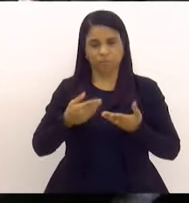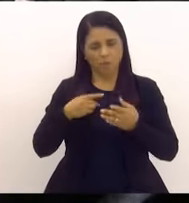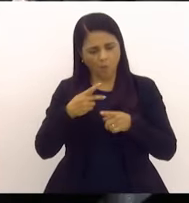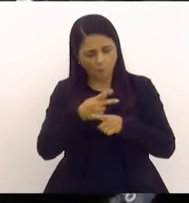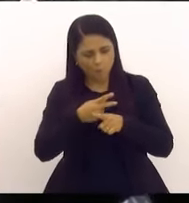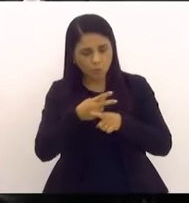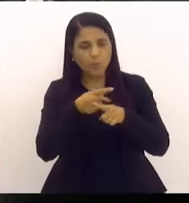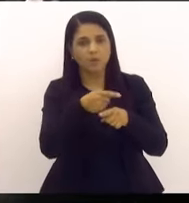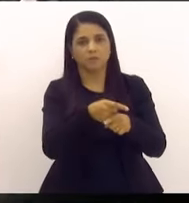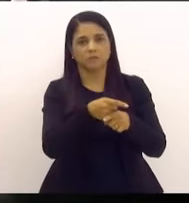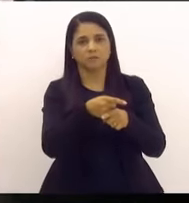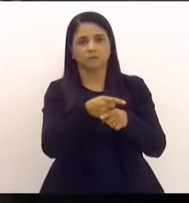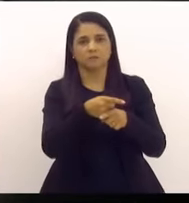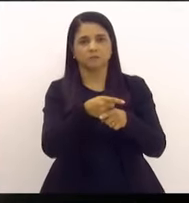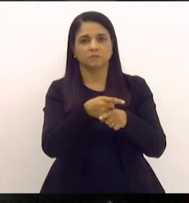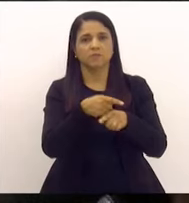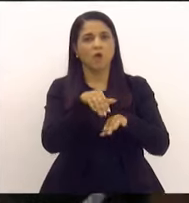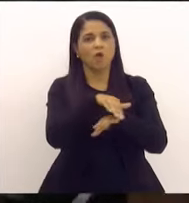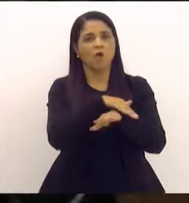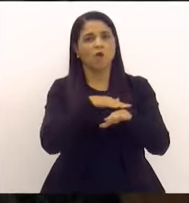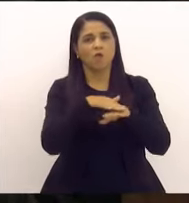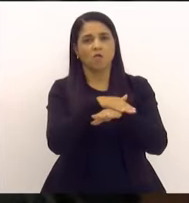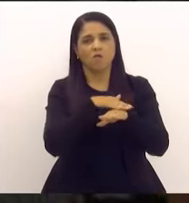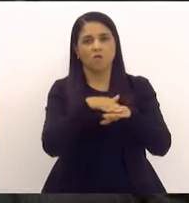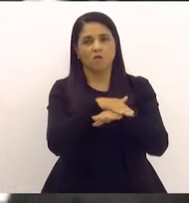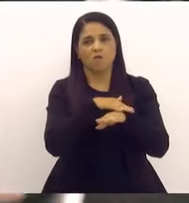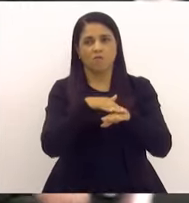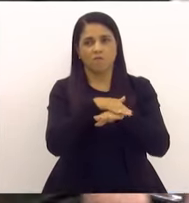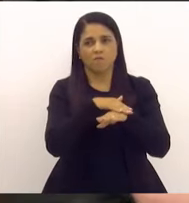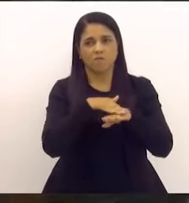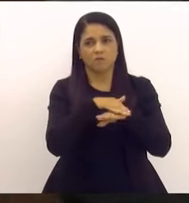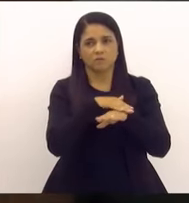procurei Vossa Excelência para poder conversar sobre ela